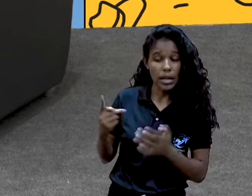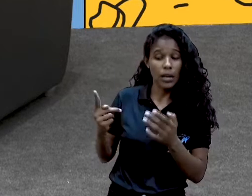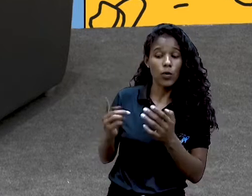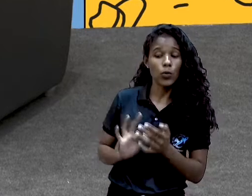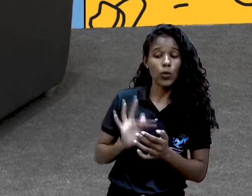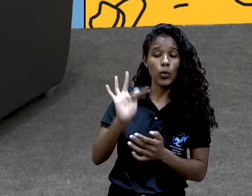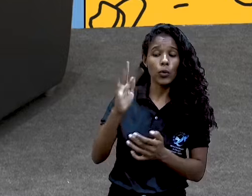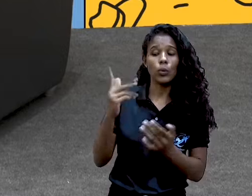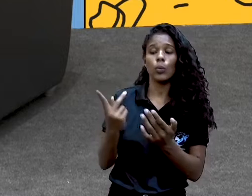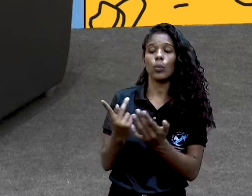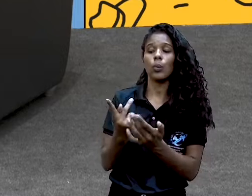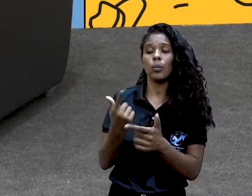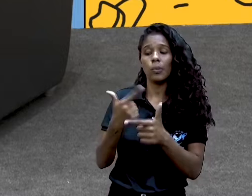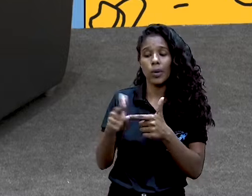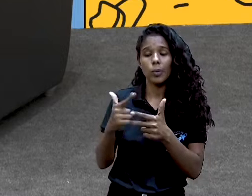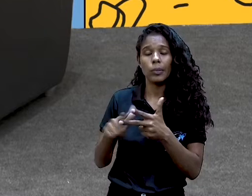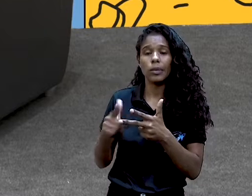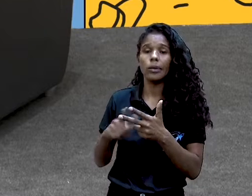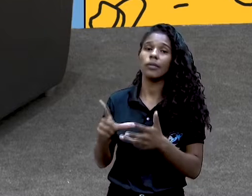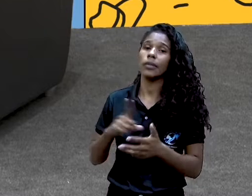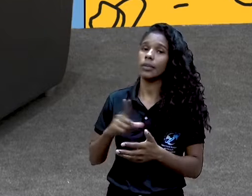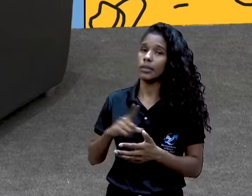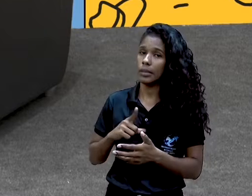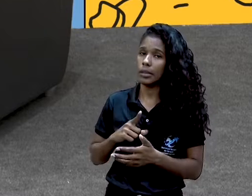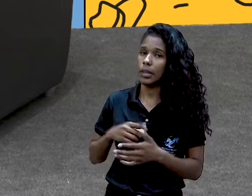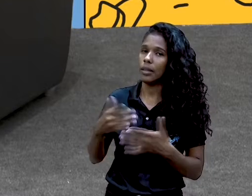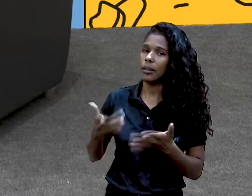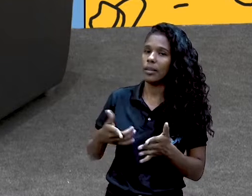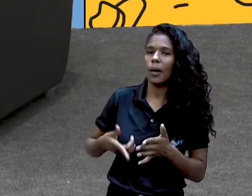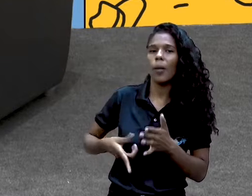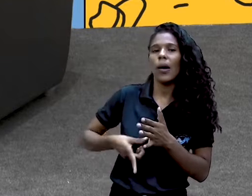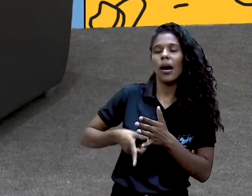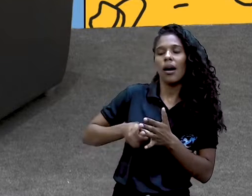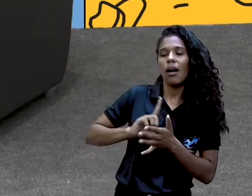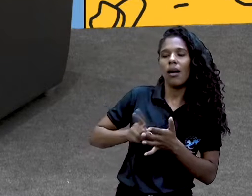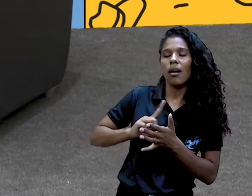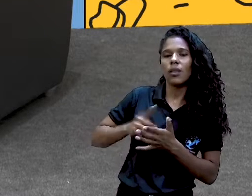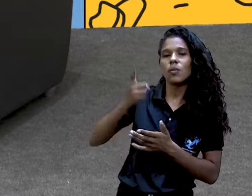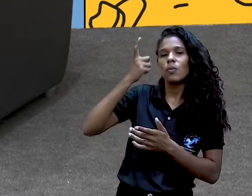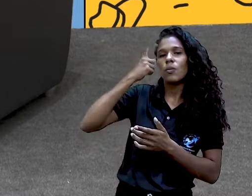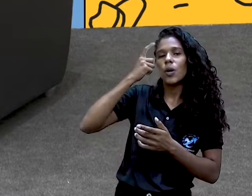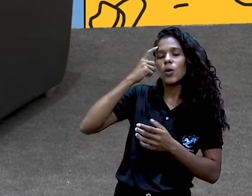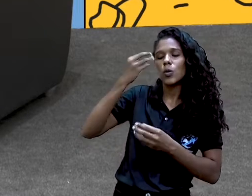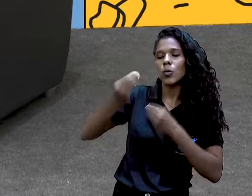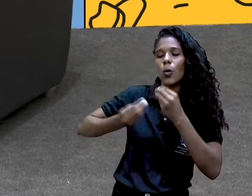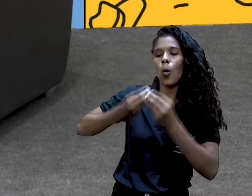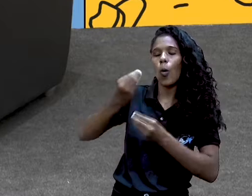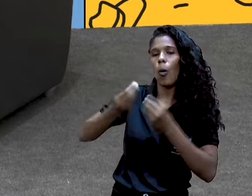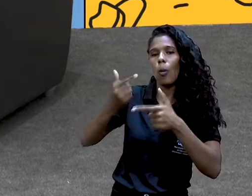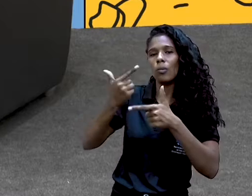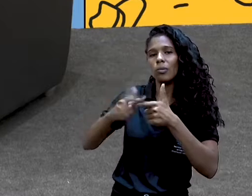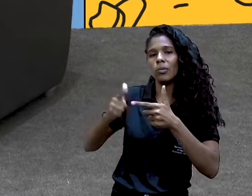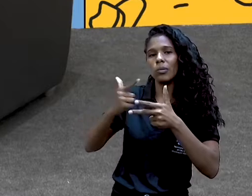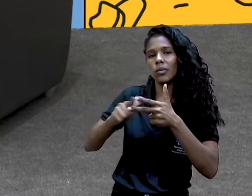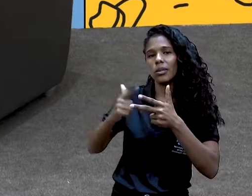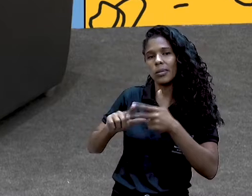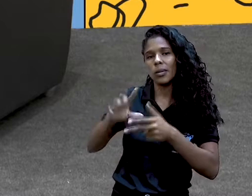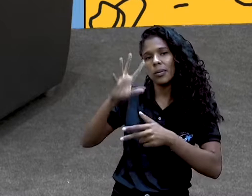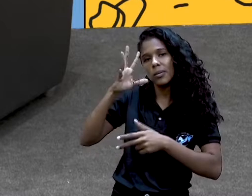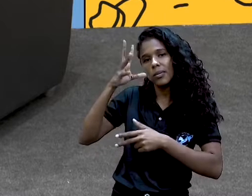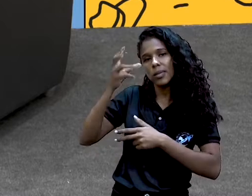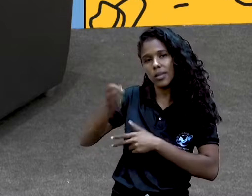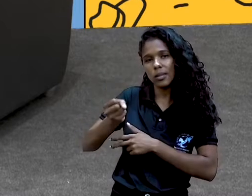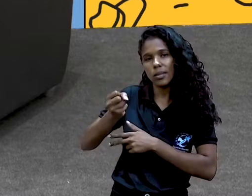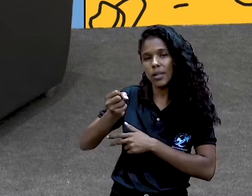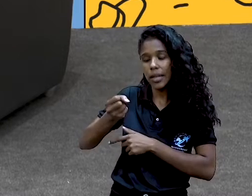potencialidade de ser empreendedor. Outra questão também é que eu posso treinar resiliência. Eliane, que palavra difícil,